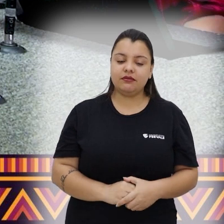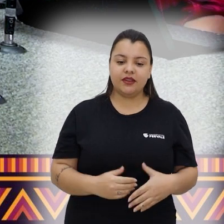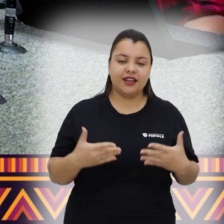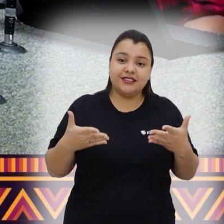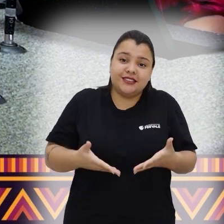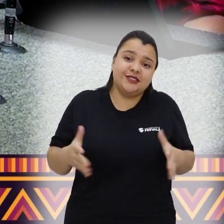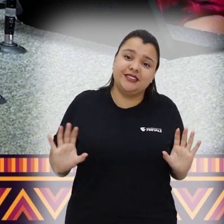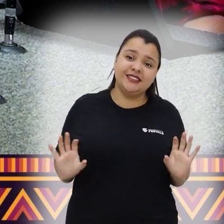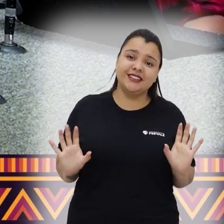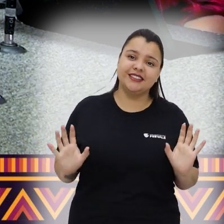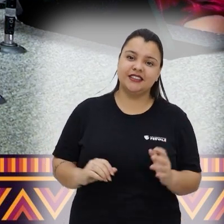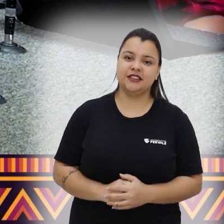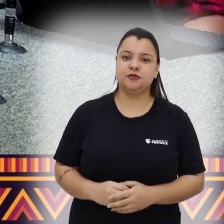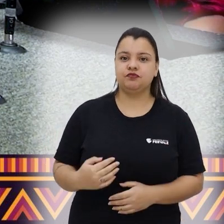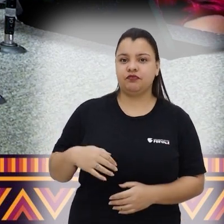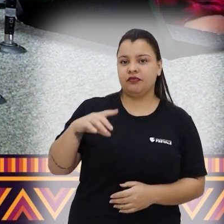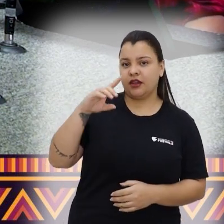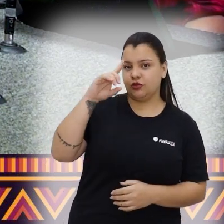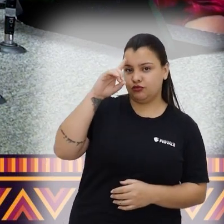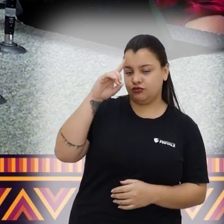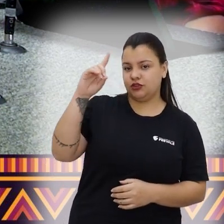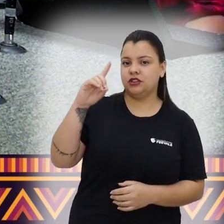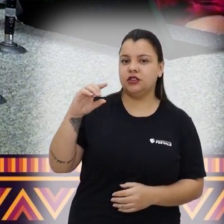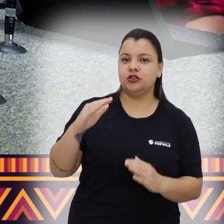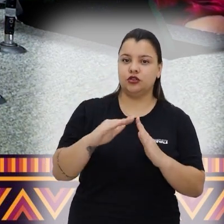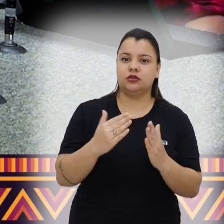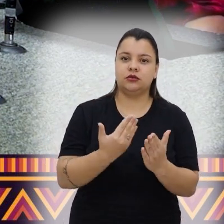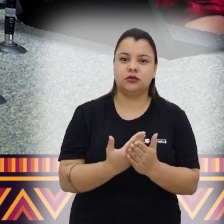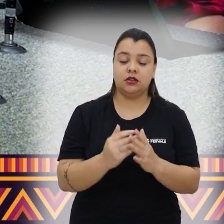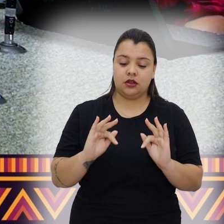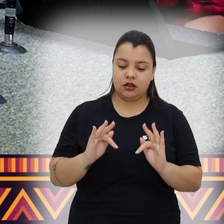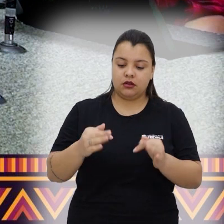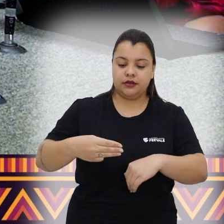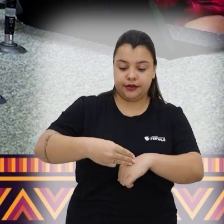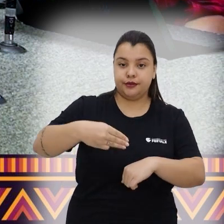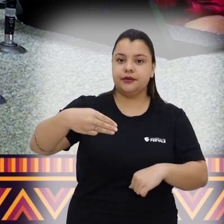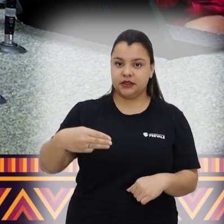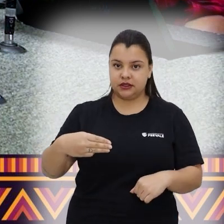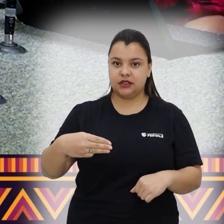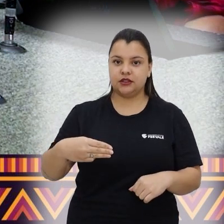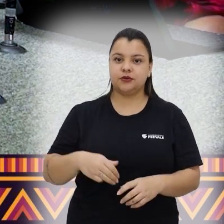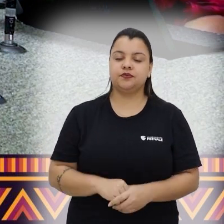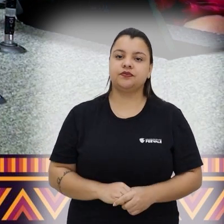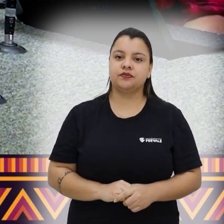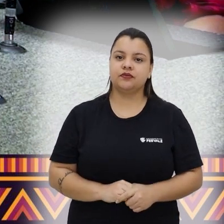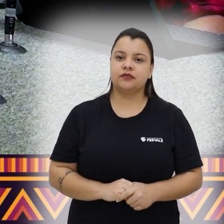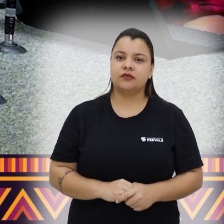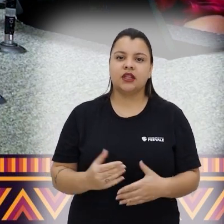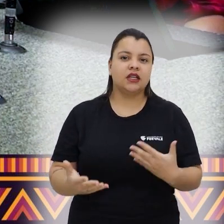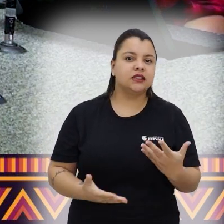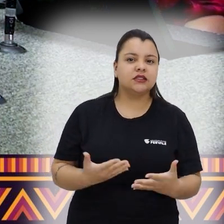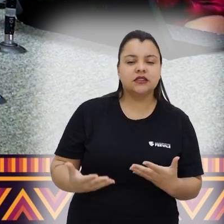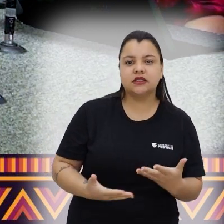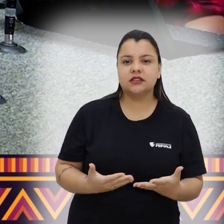Hoje eu sou diretor de uma escola, estou finalizando o mestrado. Né? Em que é o mestrado mesmo? O